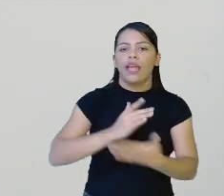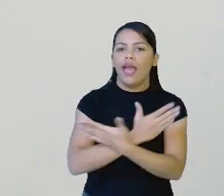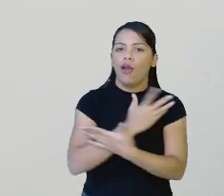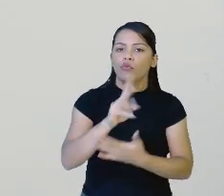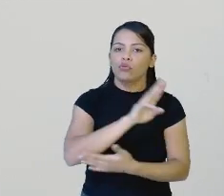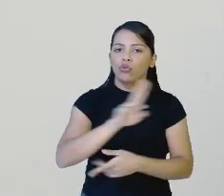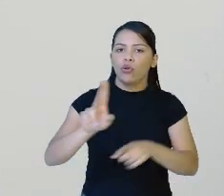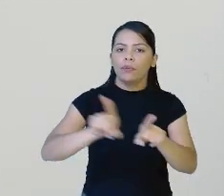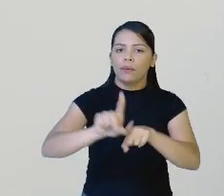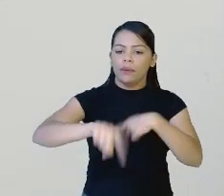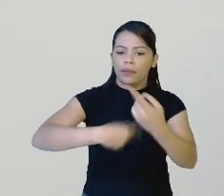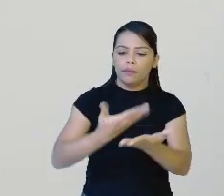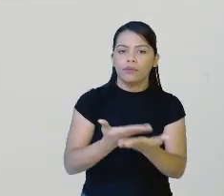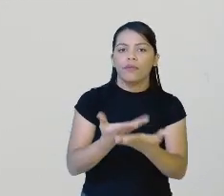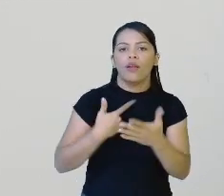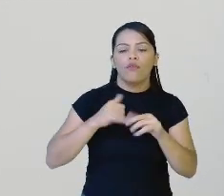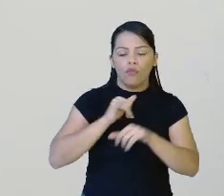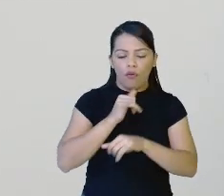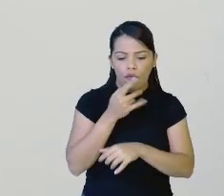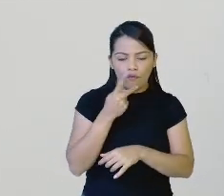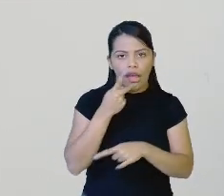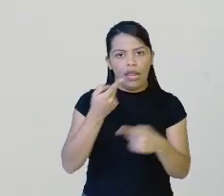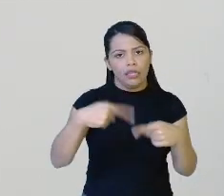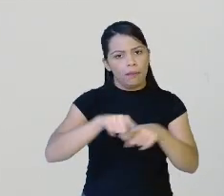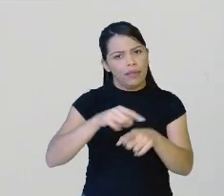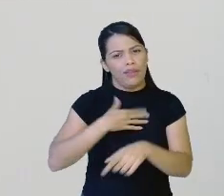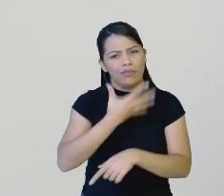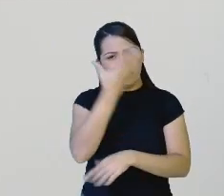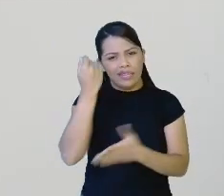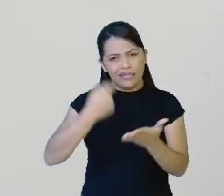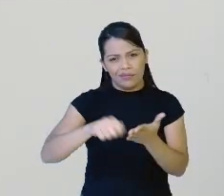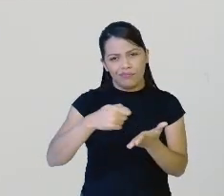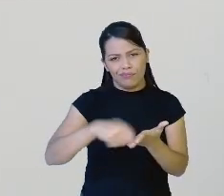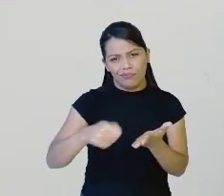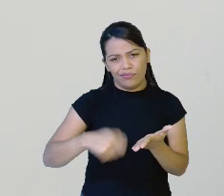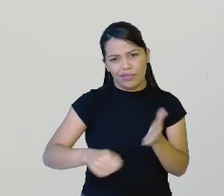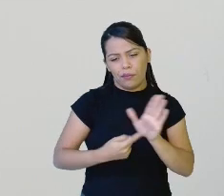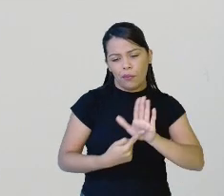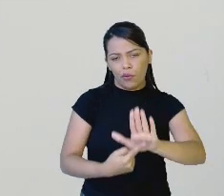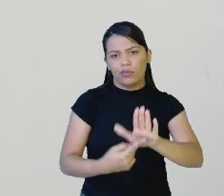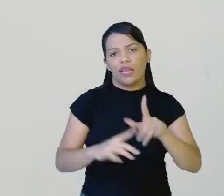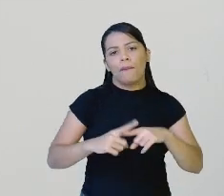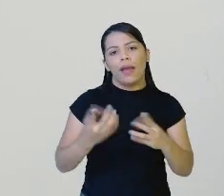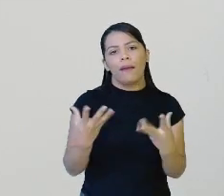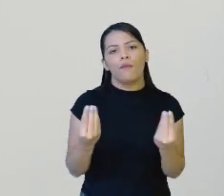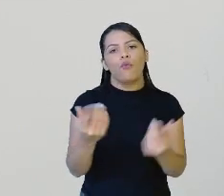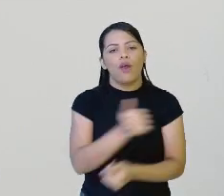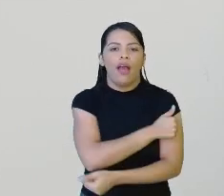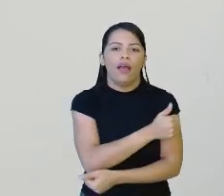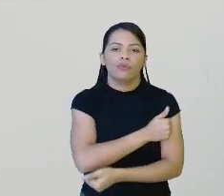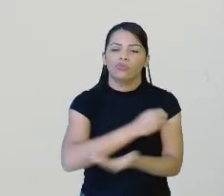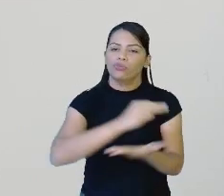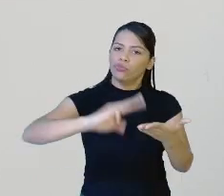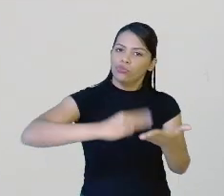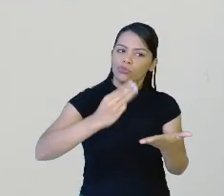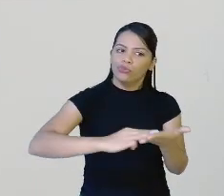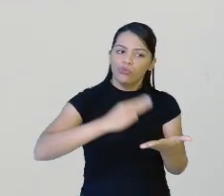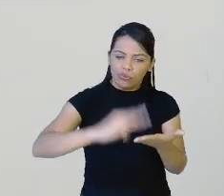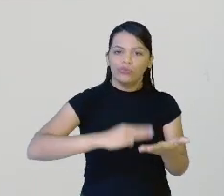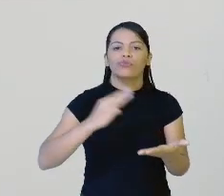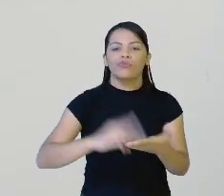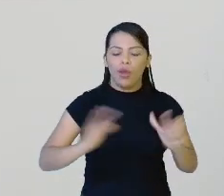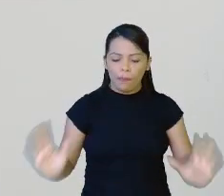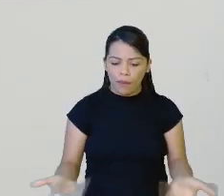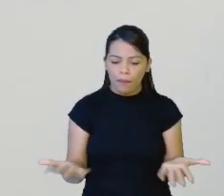nomes que na próxima aula eu já vou citar, que eu esqueci de anotar para trazer, mas muitos alunos comentando, perguntando e